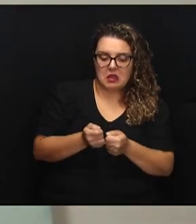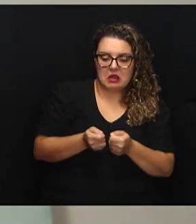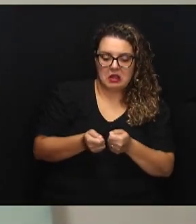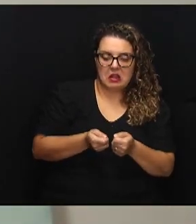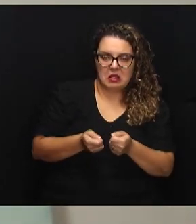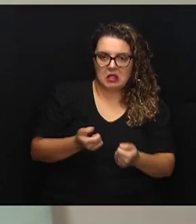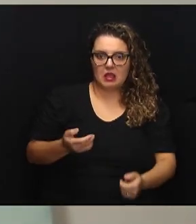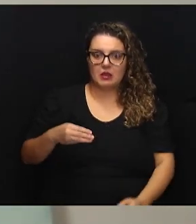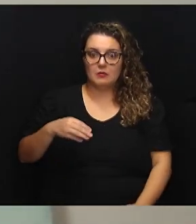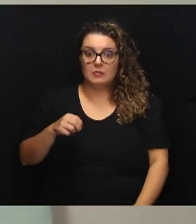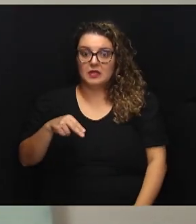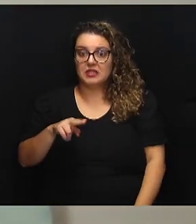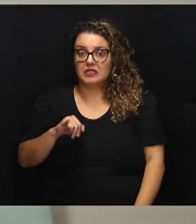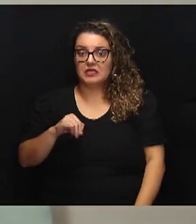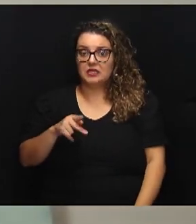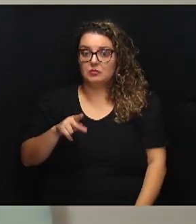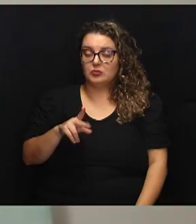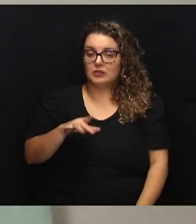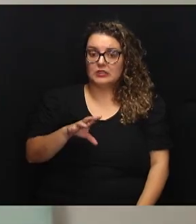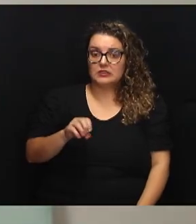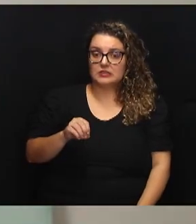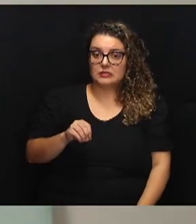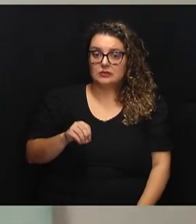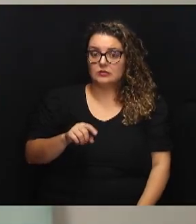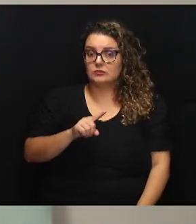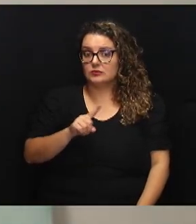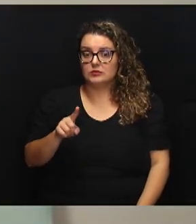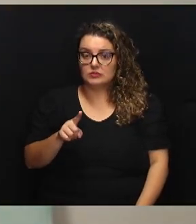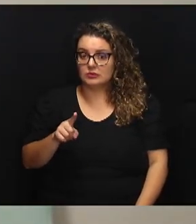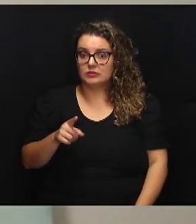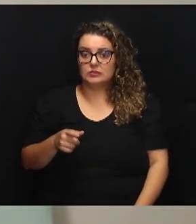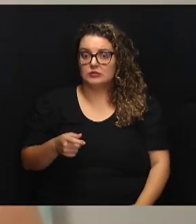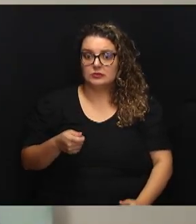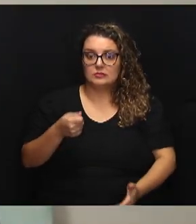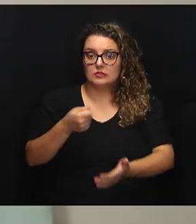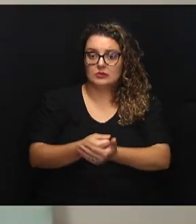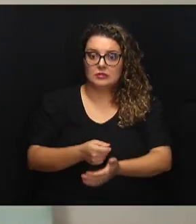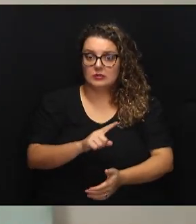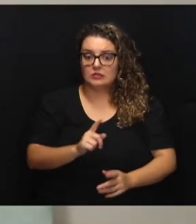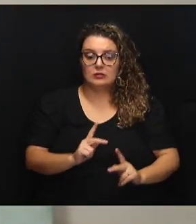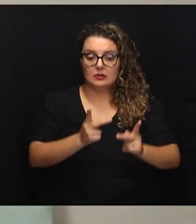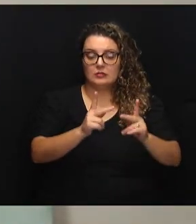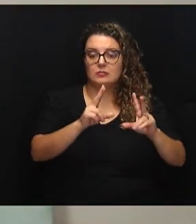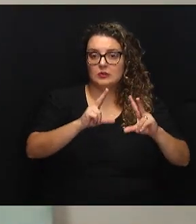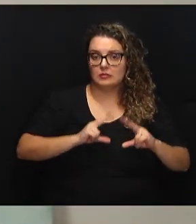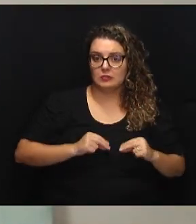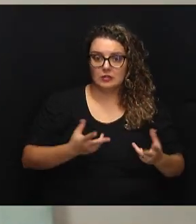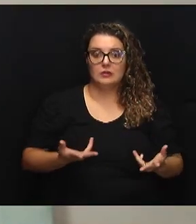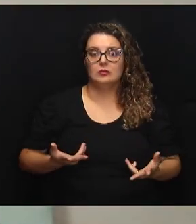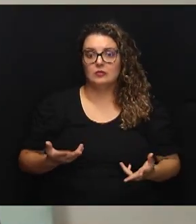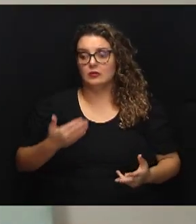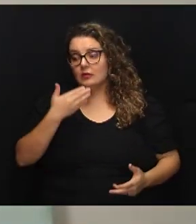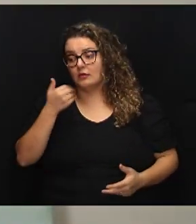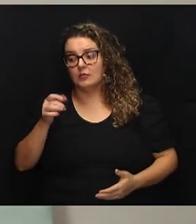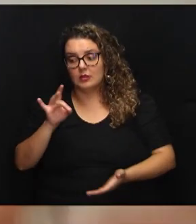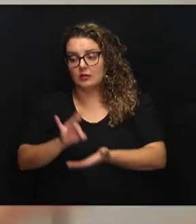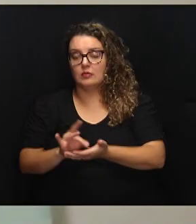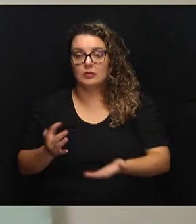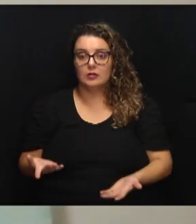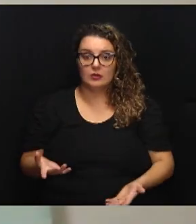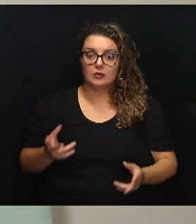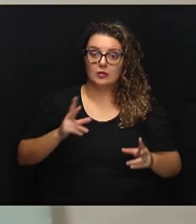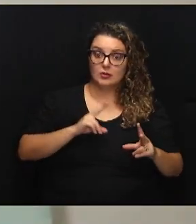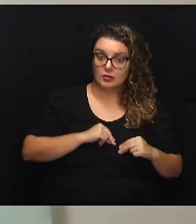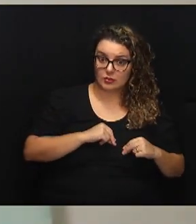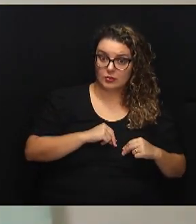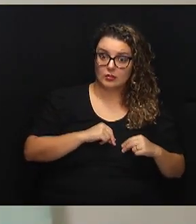não veracidade, de tipo não ganhar quem é o melhor, não ganhar quem merecia, ou às vezes, ai, nossa, esse pênalti